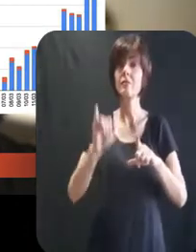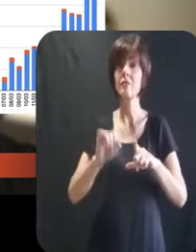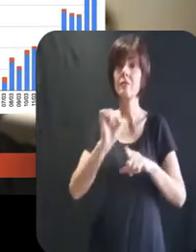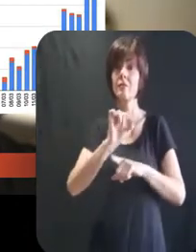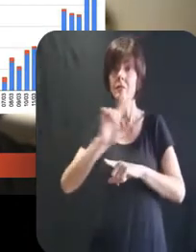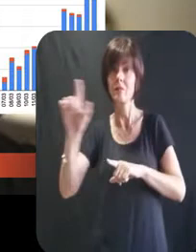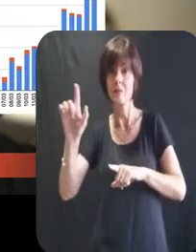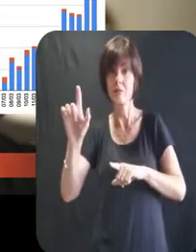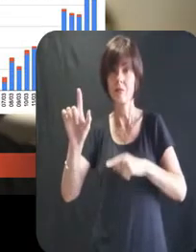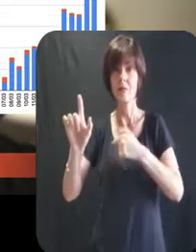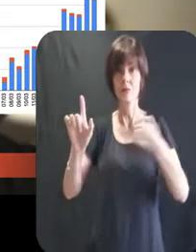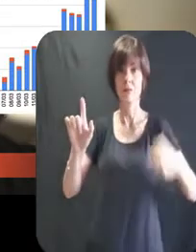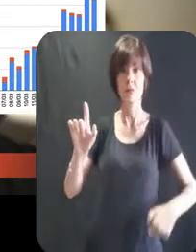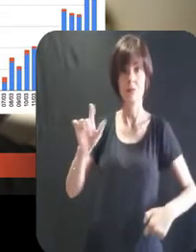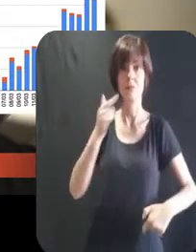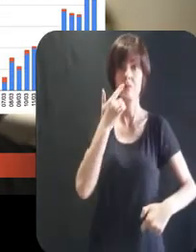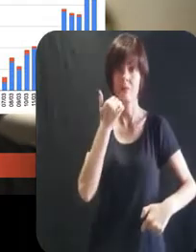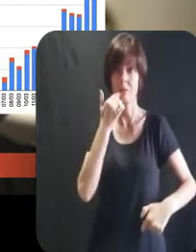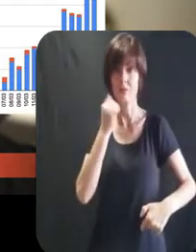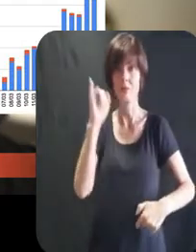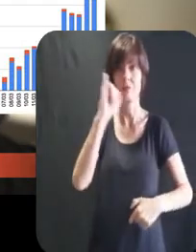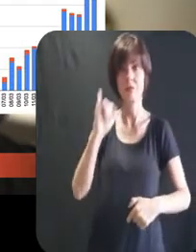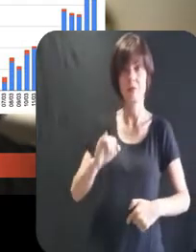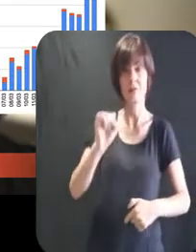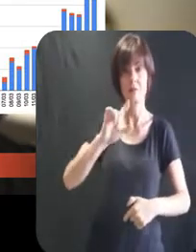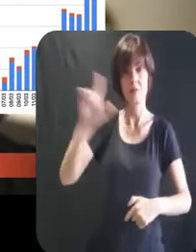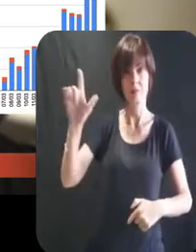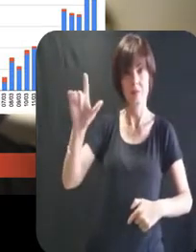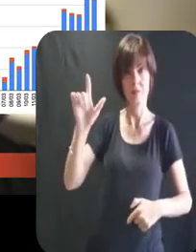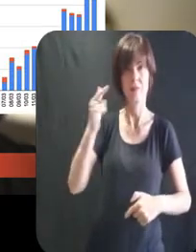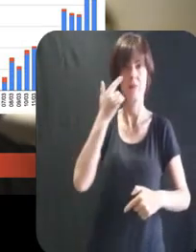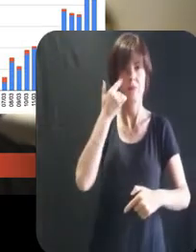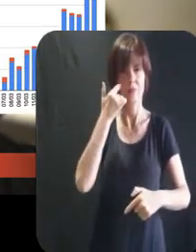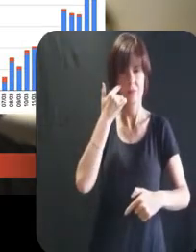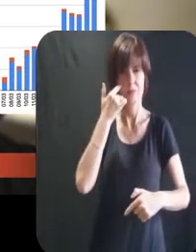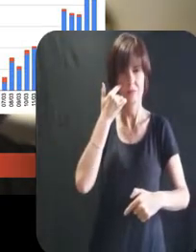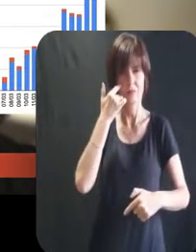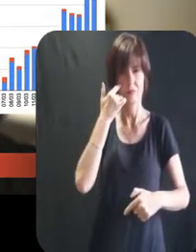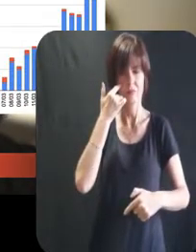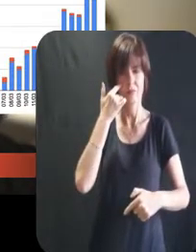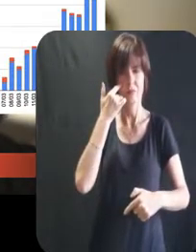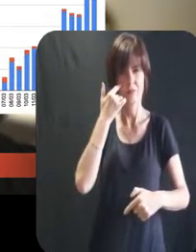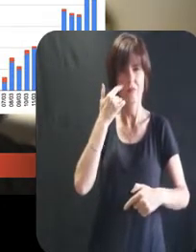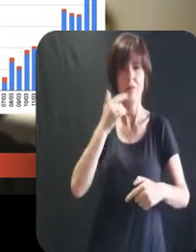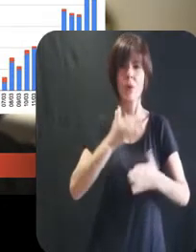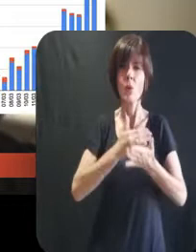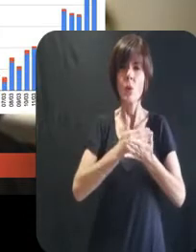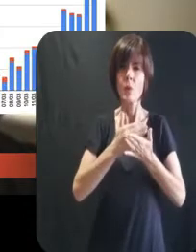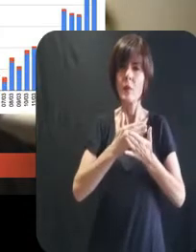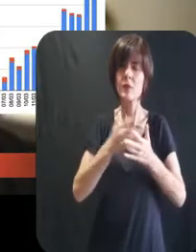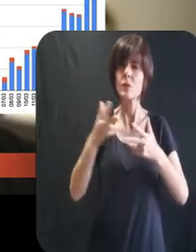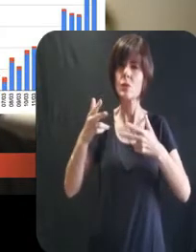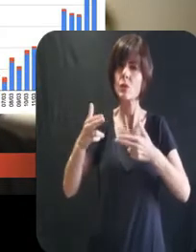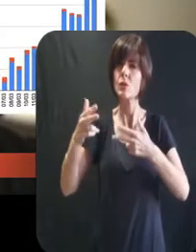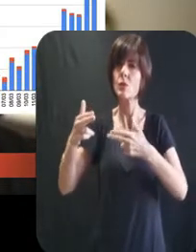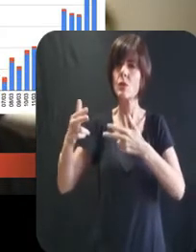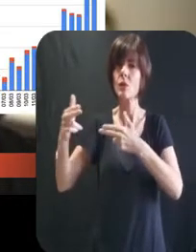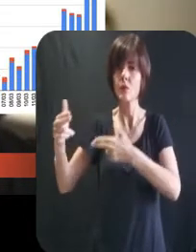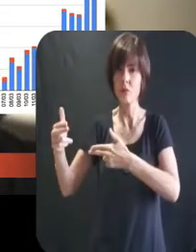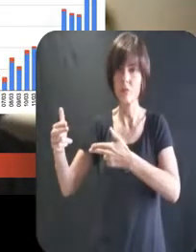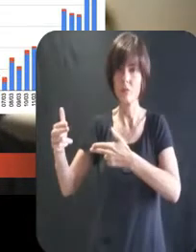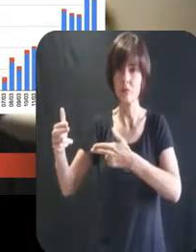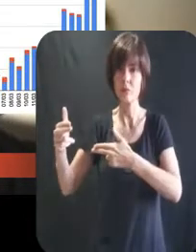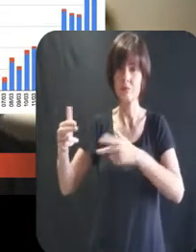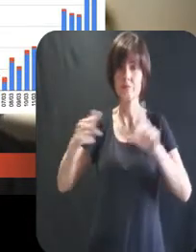algumas. E esse gráfico dá o número de mortes da Itália em azul, que é o que vocês estão vendo. Repara que o total de mortes